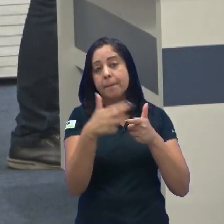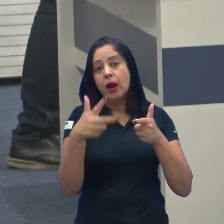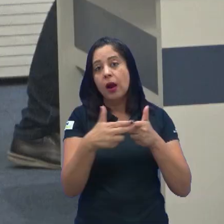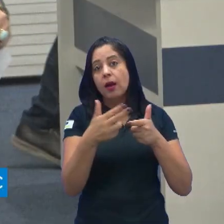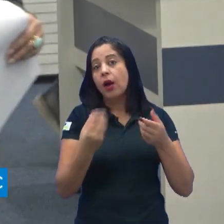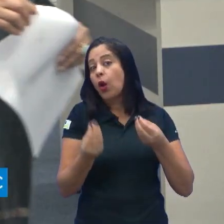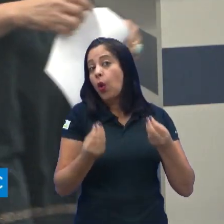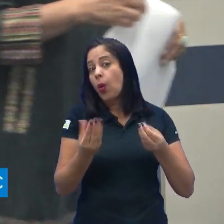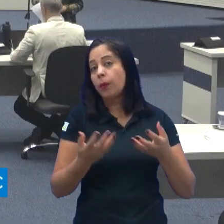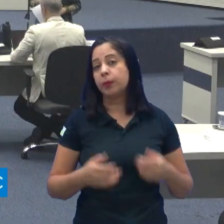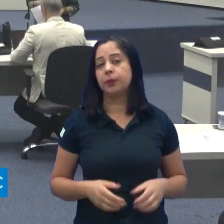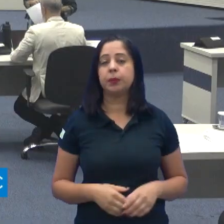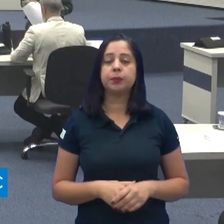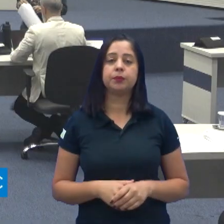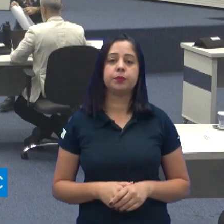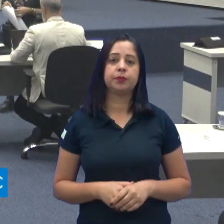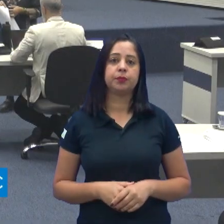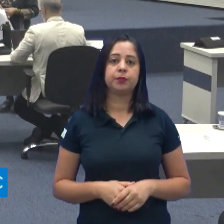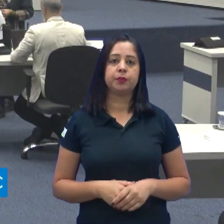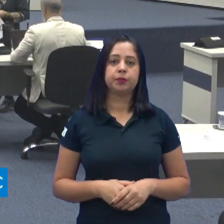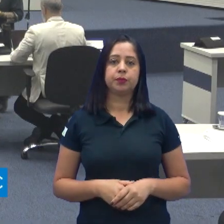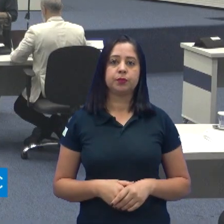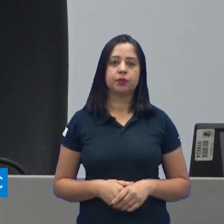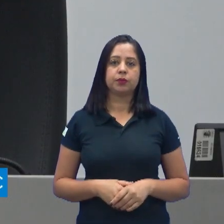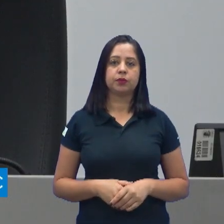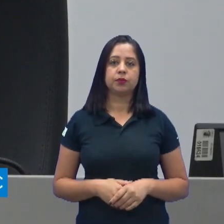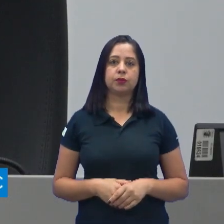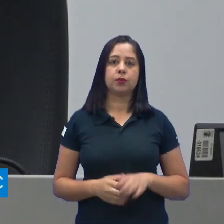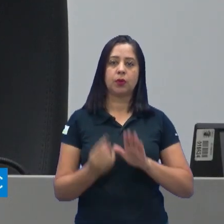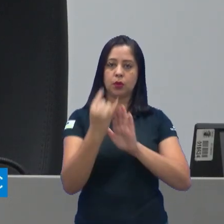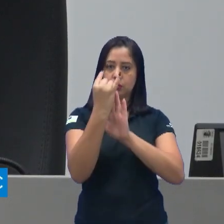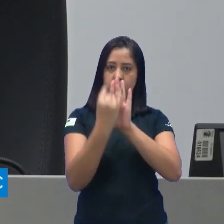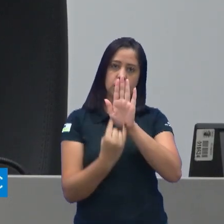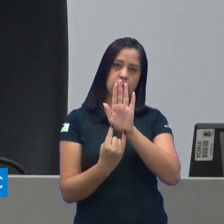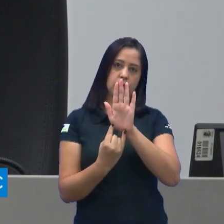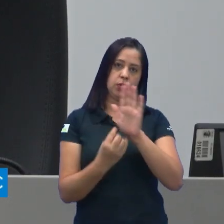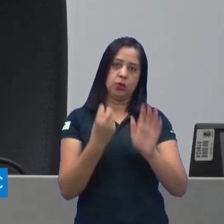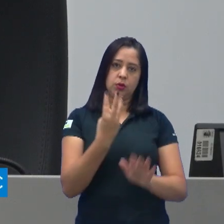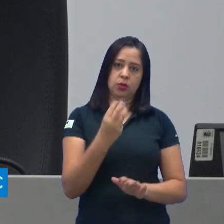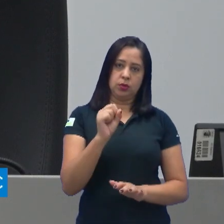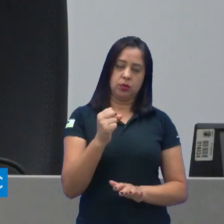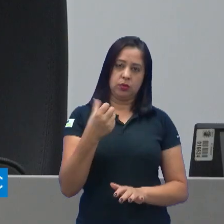José. Em votação, requerimento de número